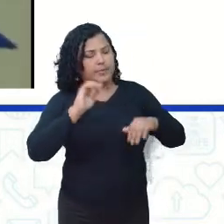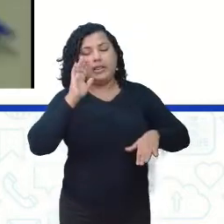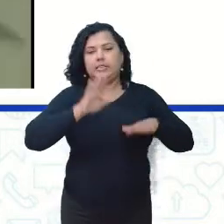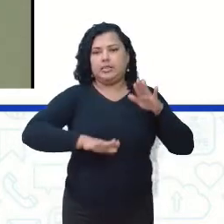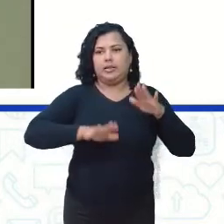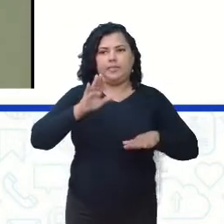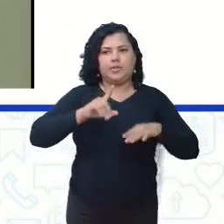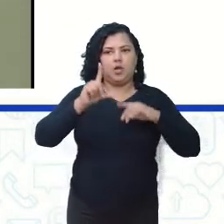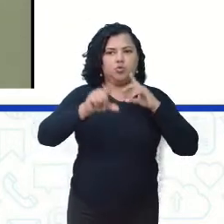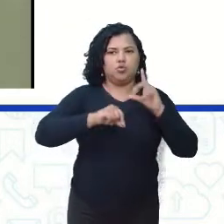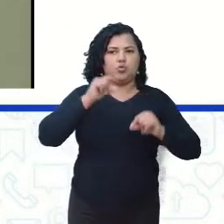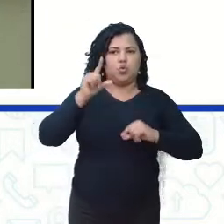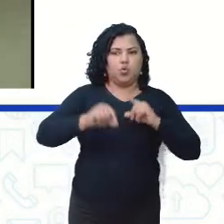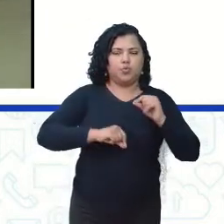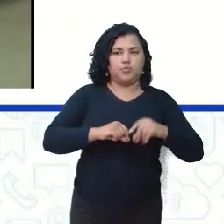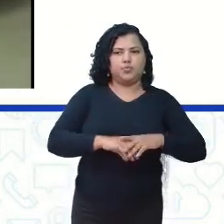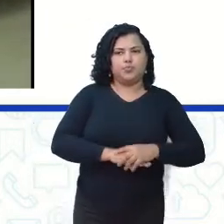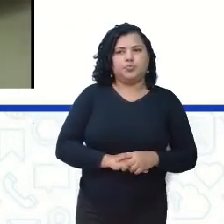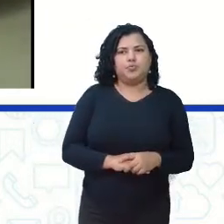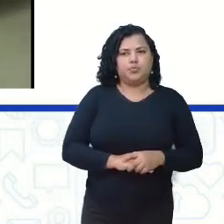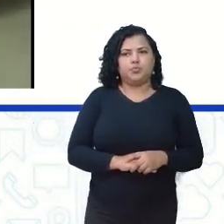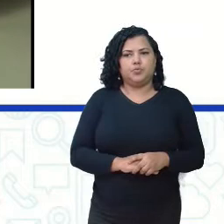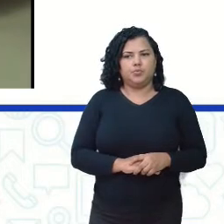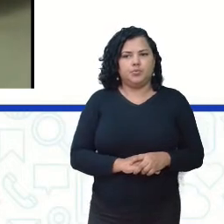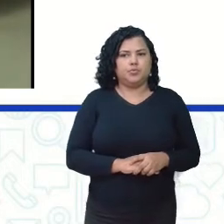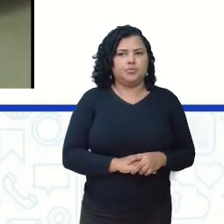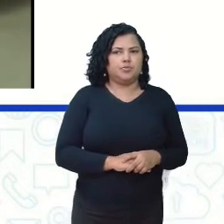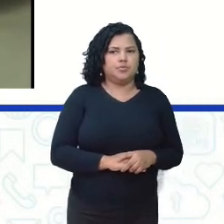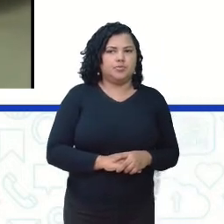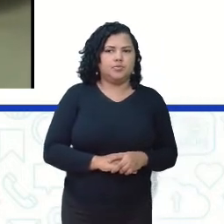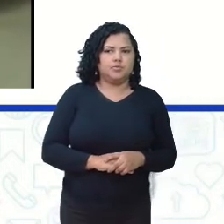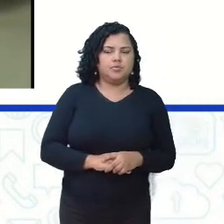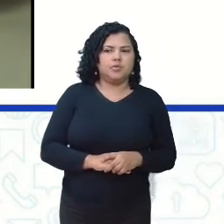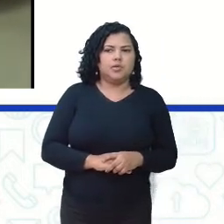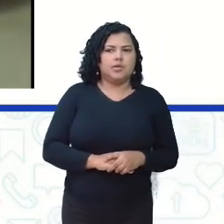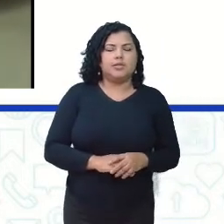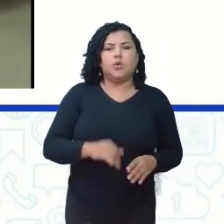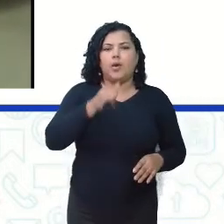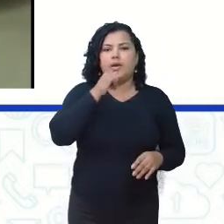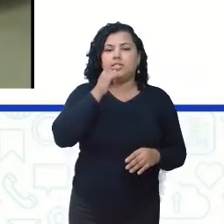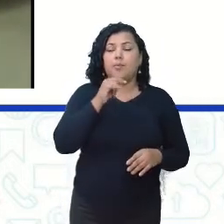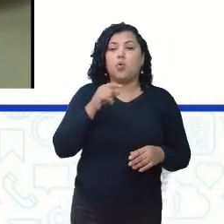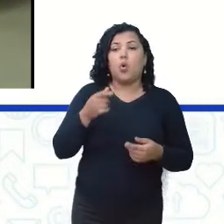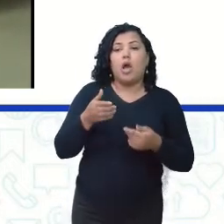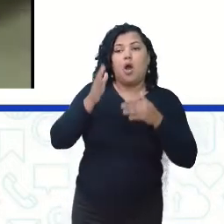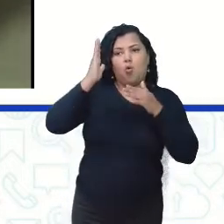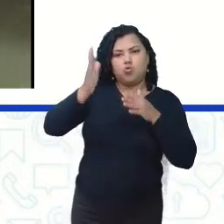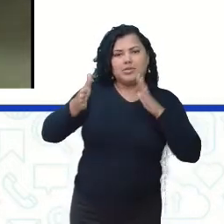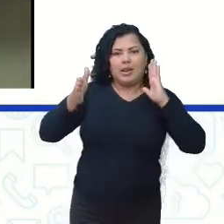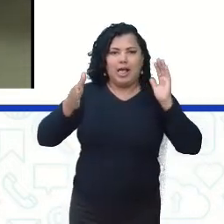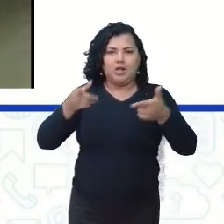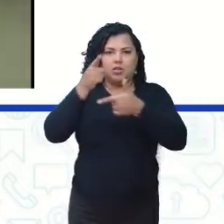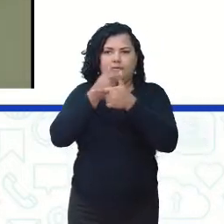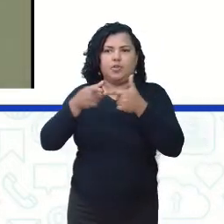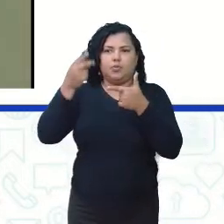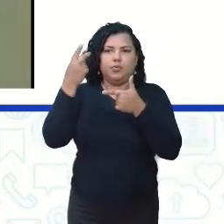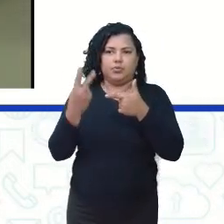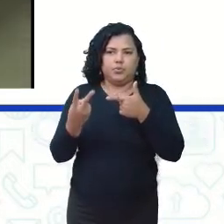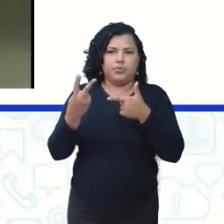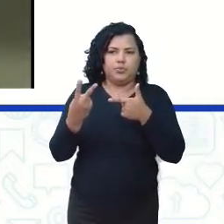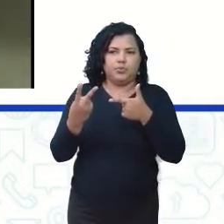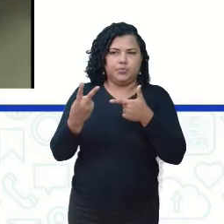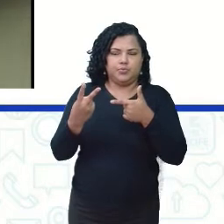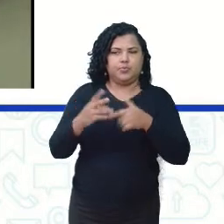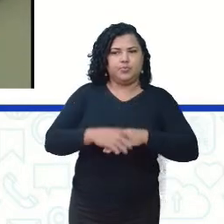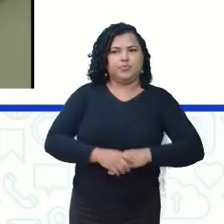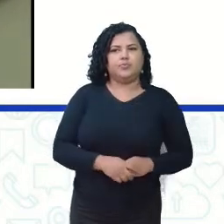com a medida dos lados sendo dividido por 2, para que um dos ângulos fique exatamente na ponta